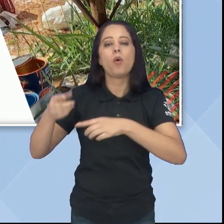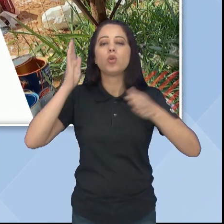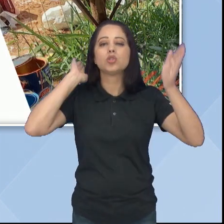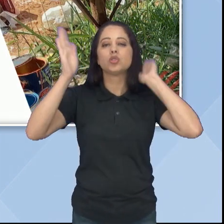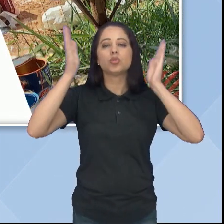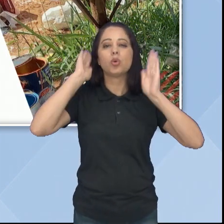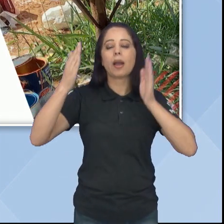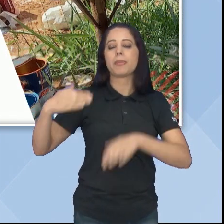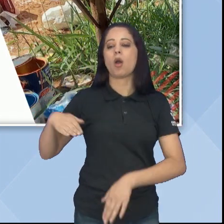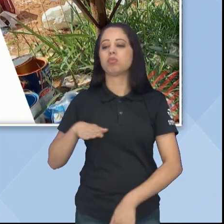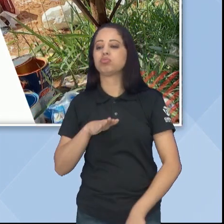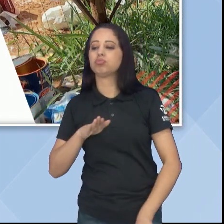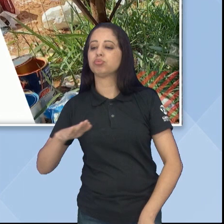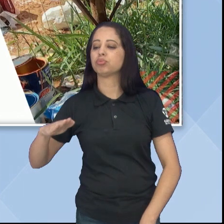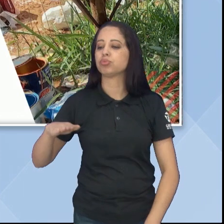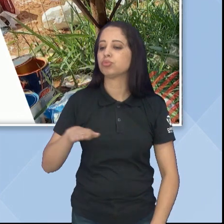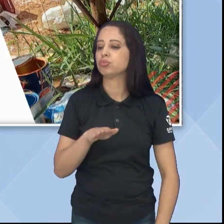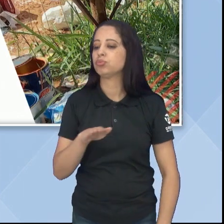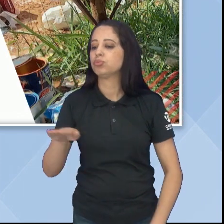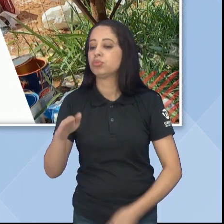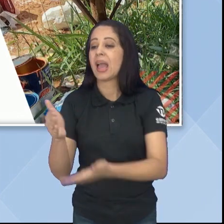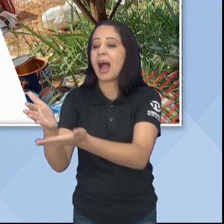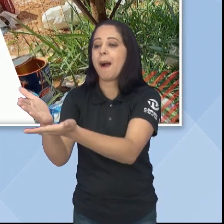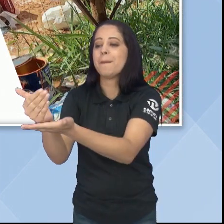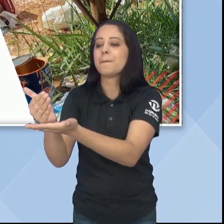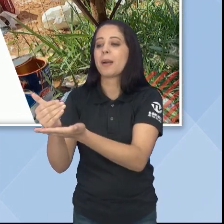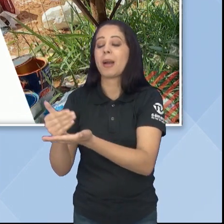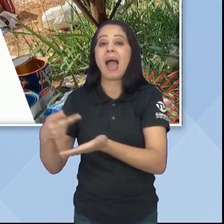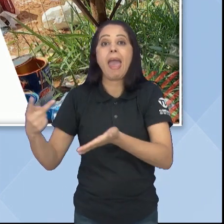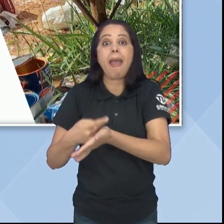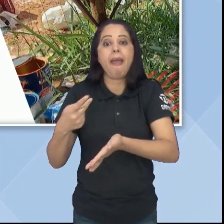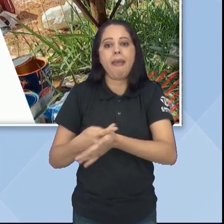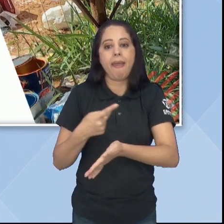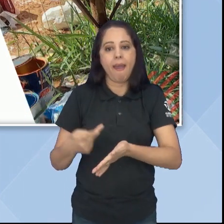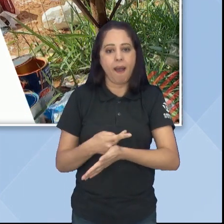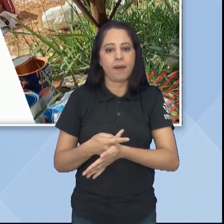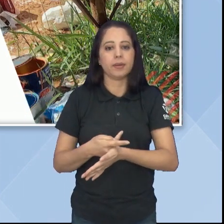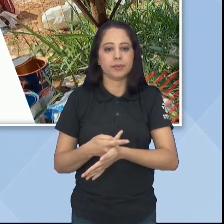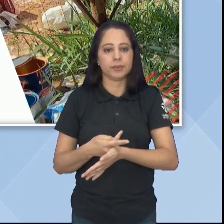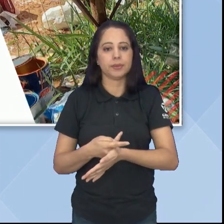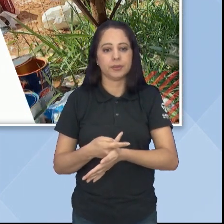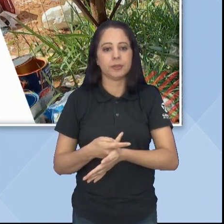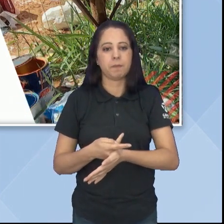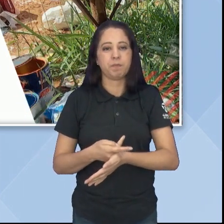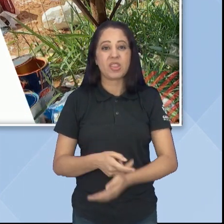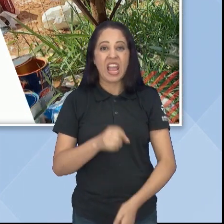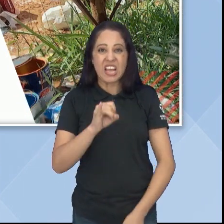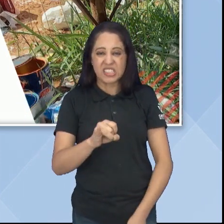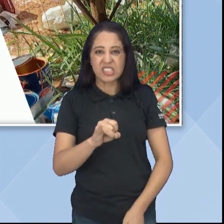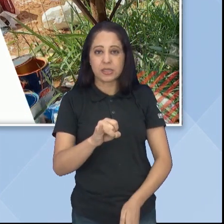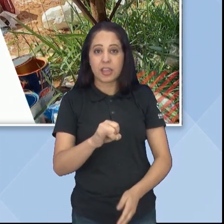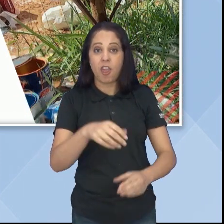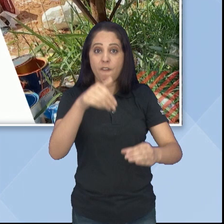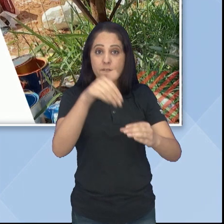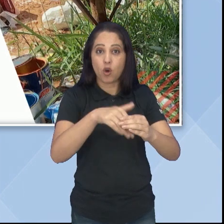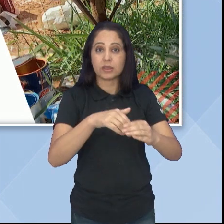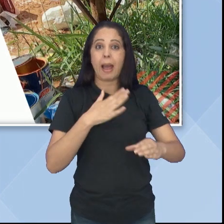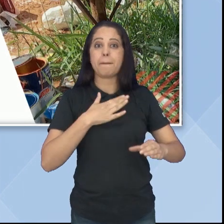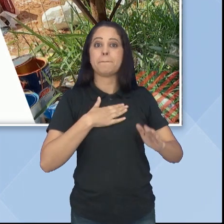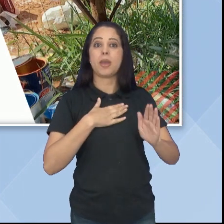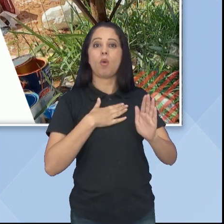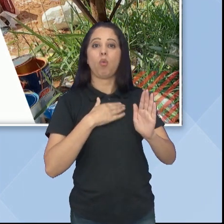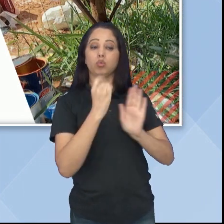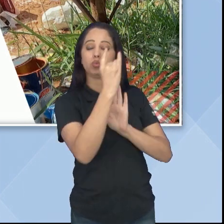parou, porque se tivesse votado a favor do nosso requerimento, pedindo o balancete diário, porque a